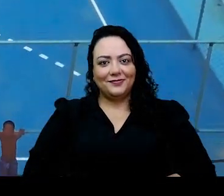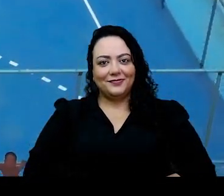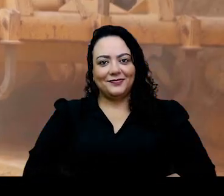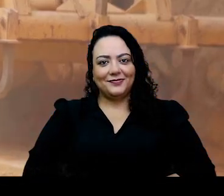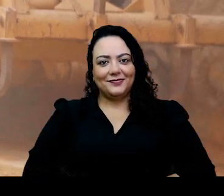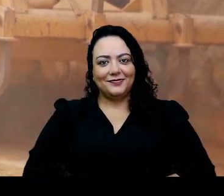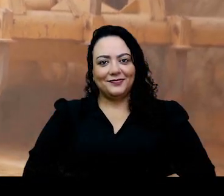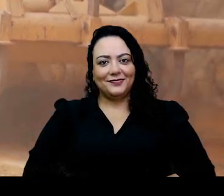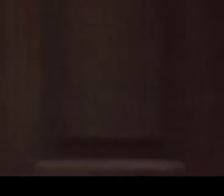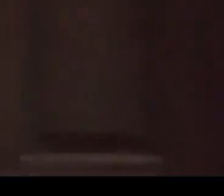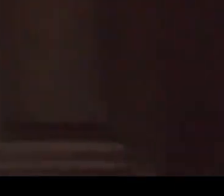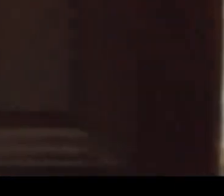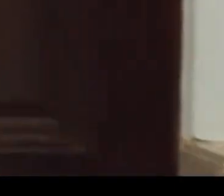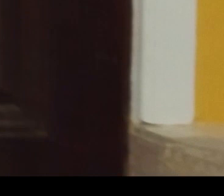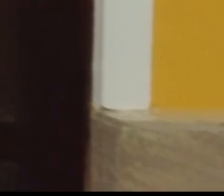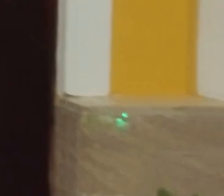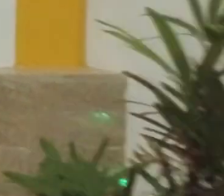a realizar.